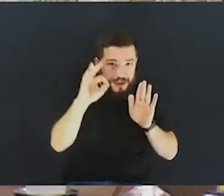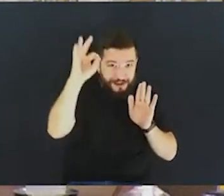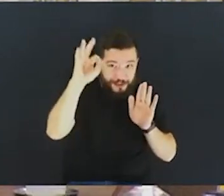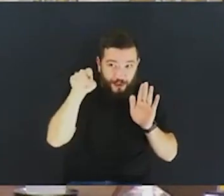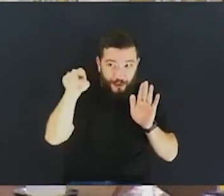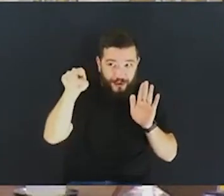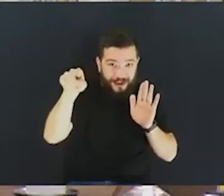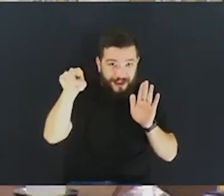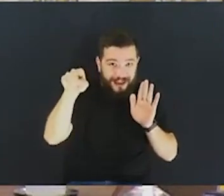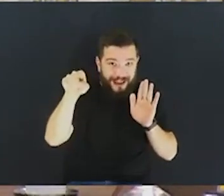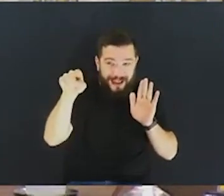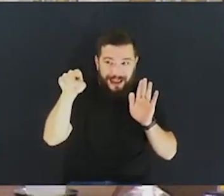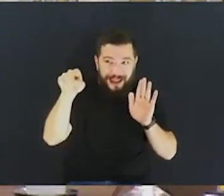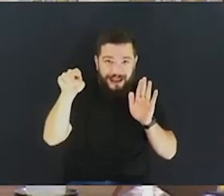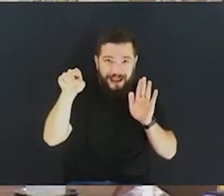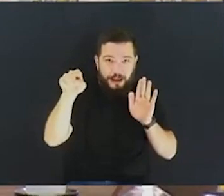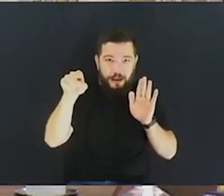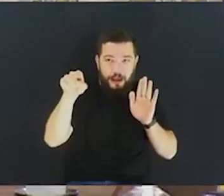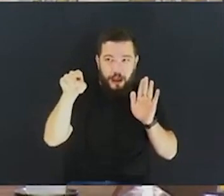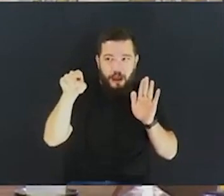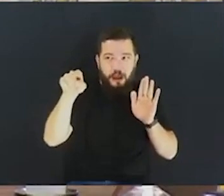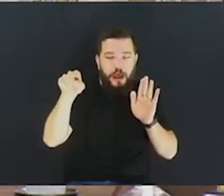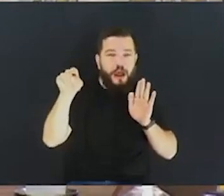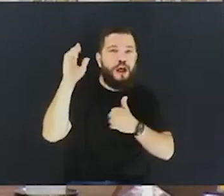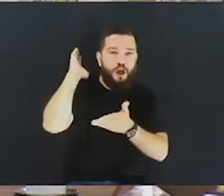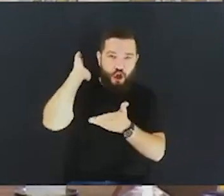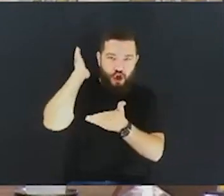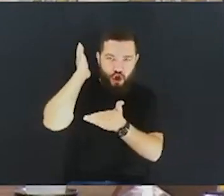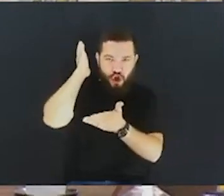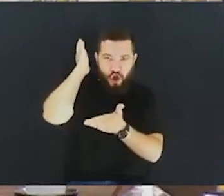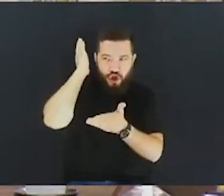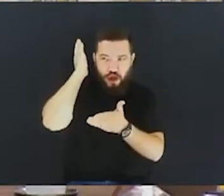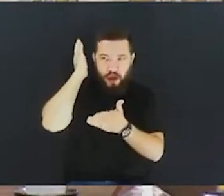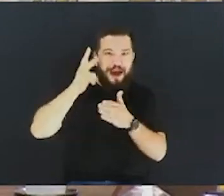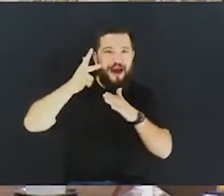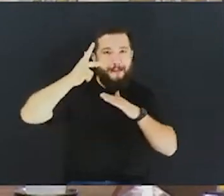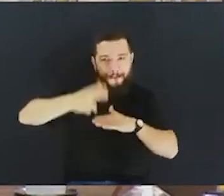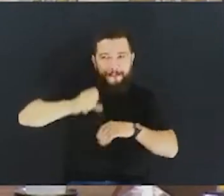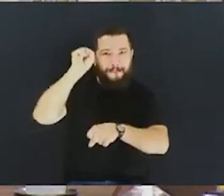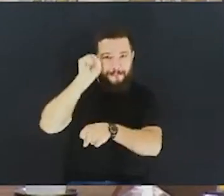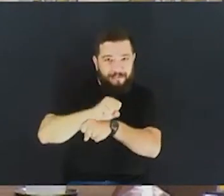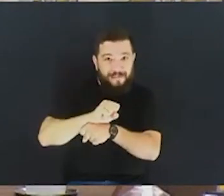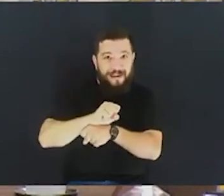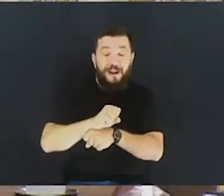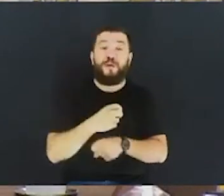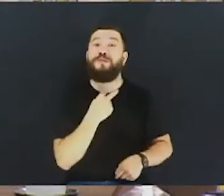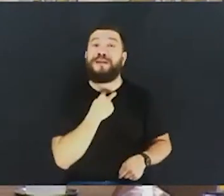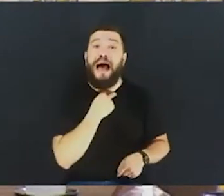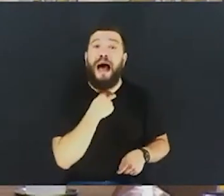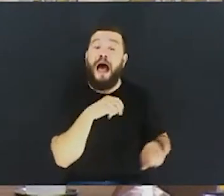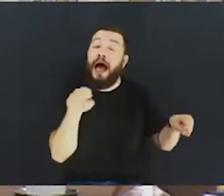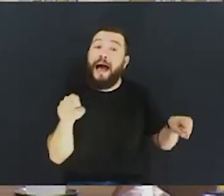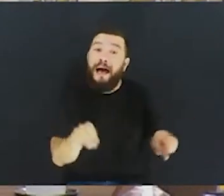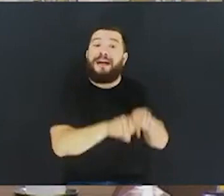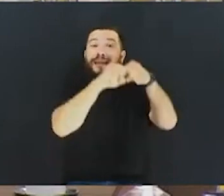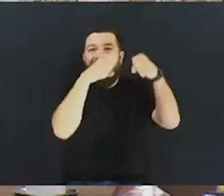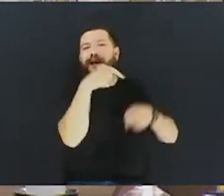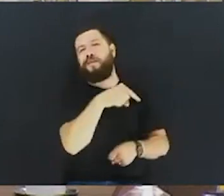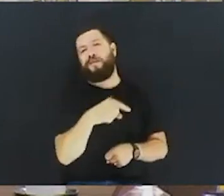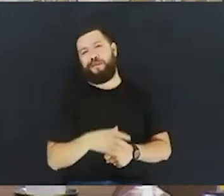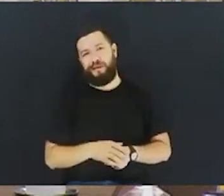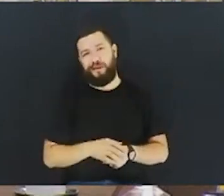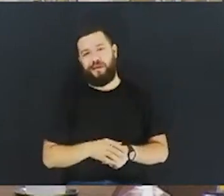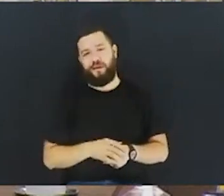isso, eu pedi para não passar, mas os meninos aqui do telão, se puder passar o vídeo, pode